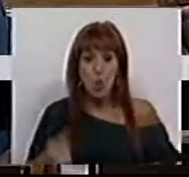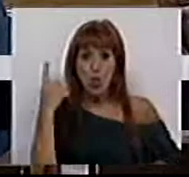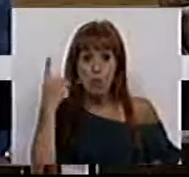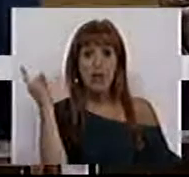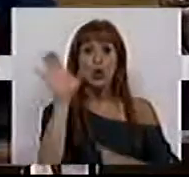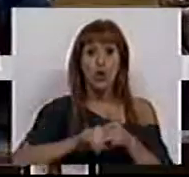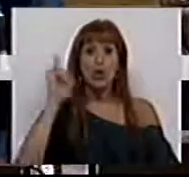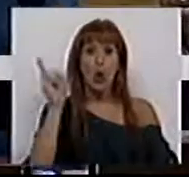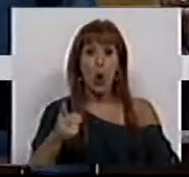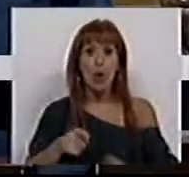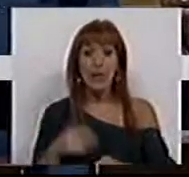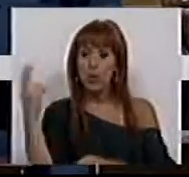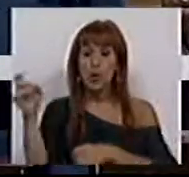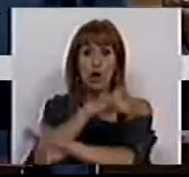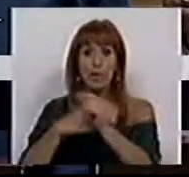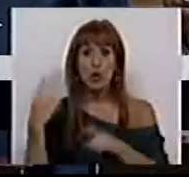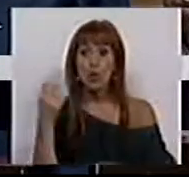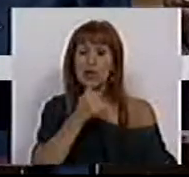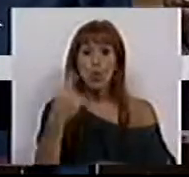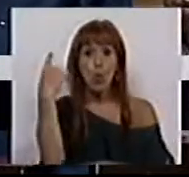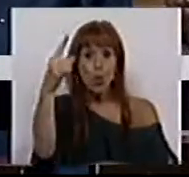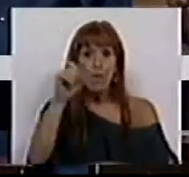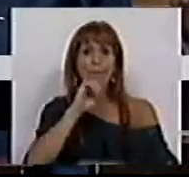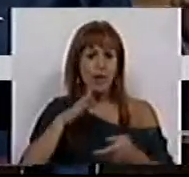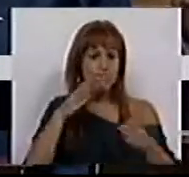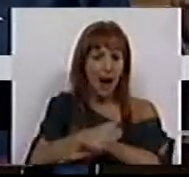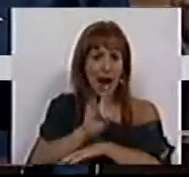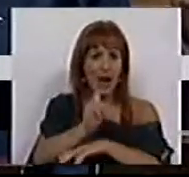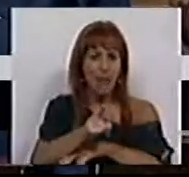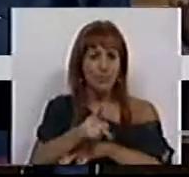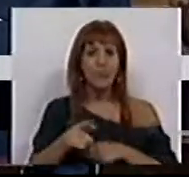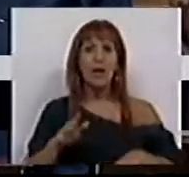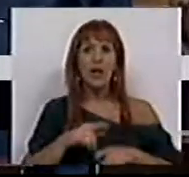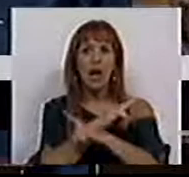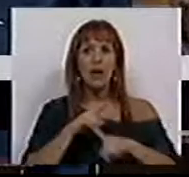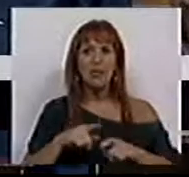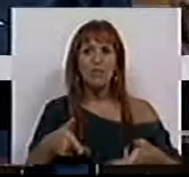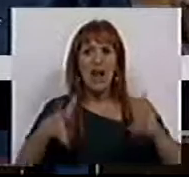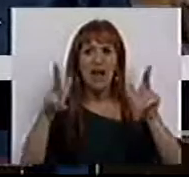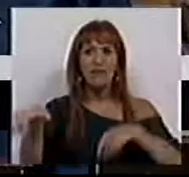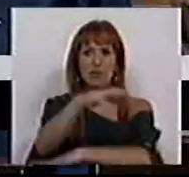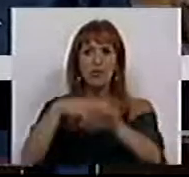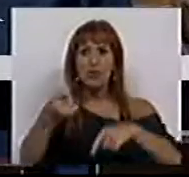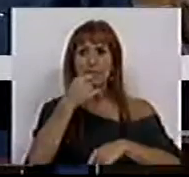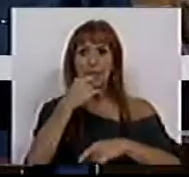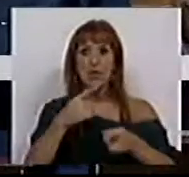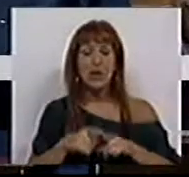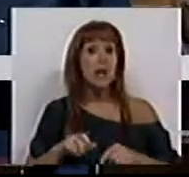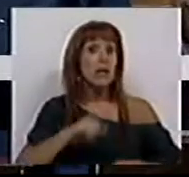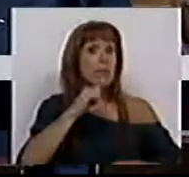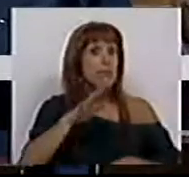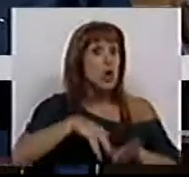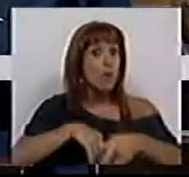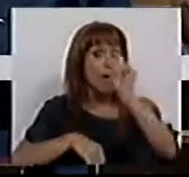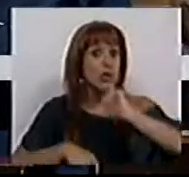das condições é na União Europeia tomar a única decisão que pode intervir sobre isso. É proibir a livre circulação do medicamento. Enquanto